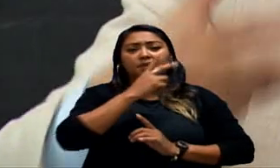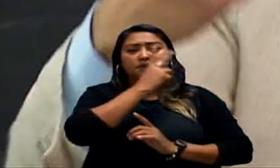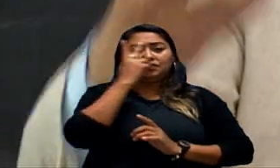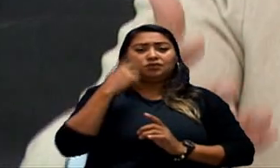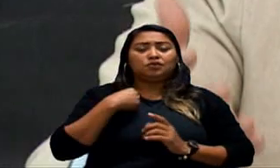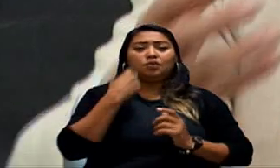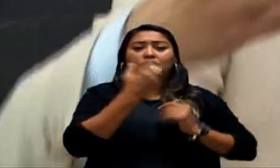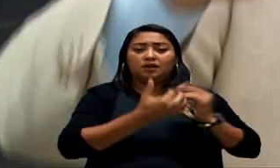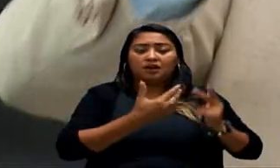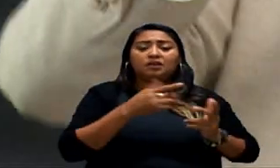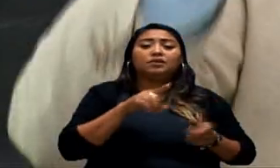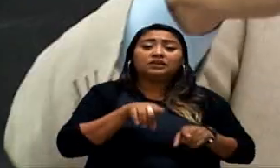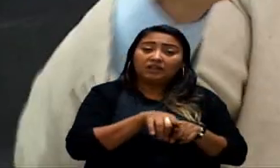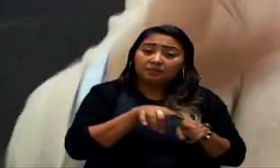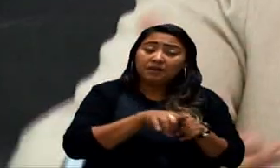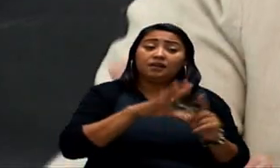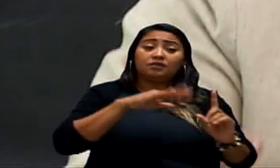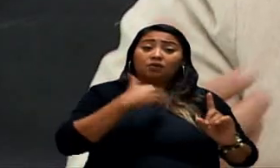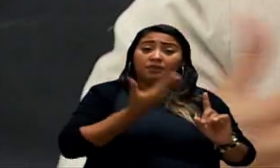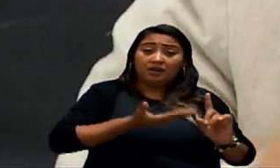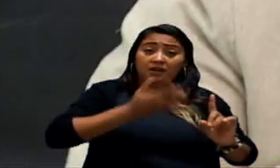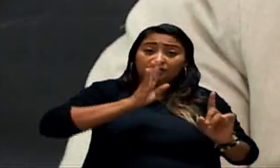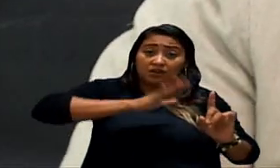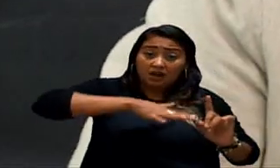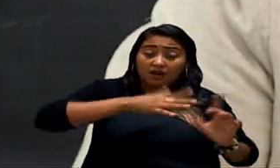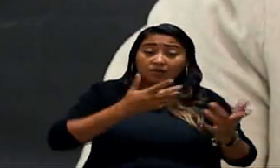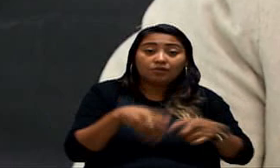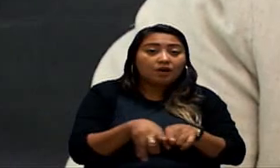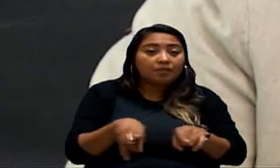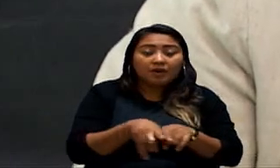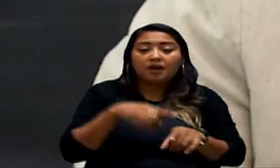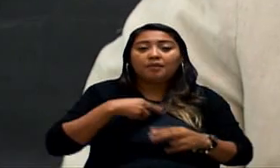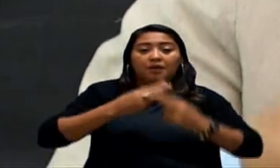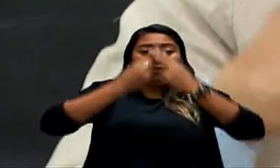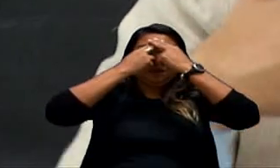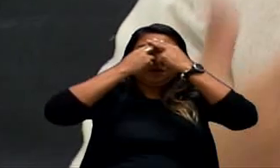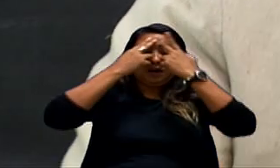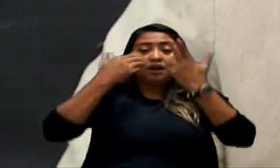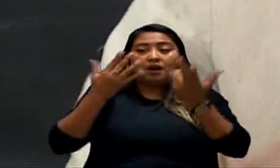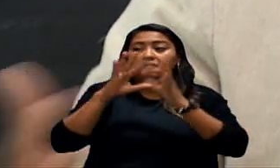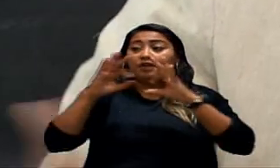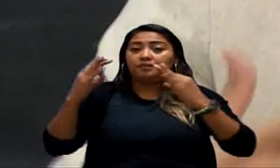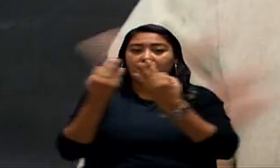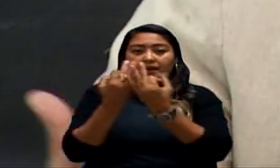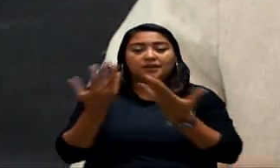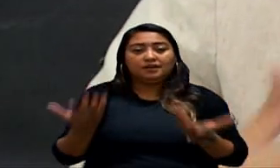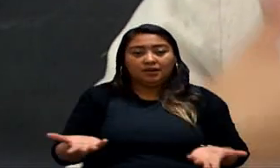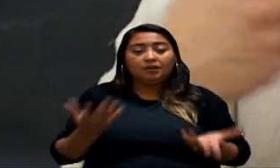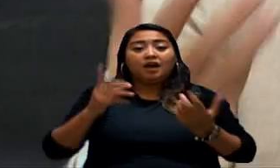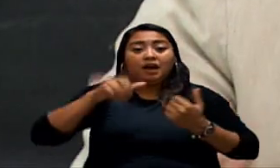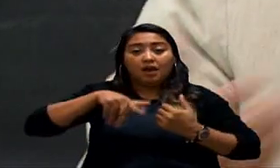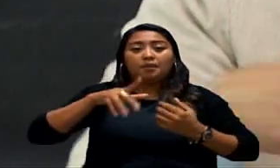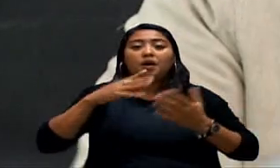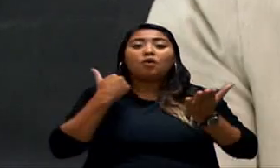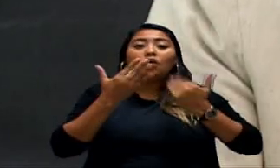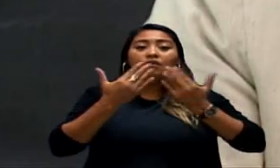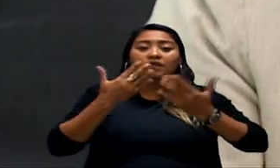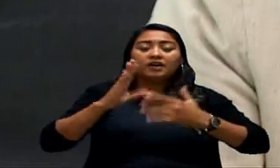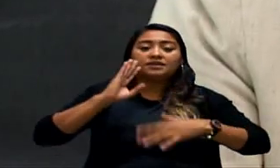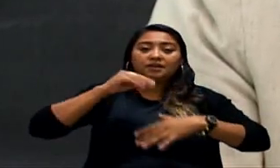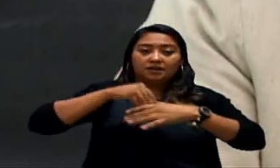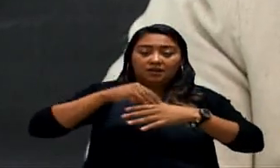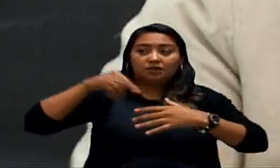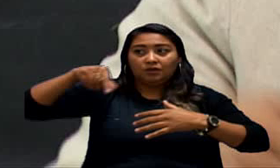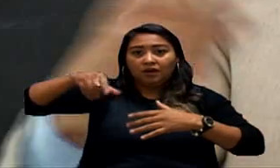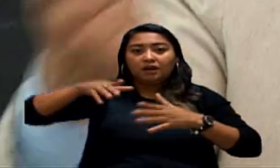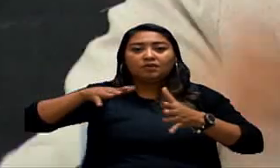também homenageado, vai ser guardada a memória dele pelos seus entes queridos. Então, é uma conversa que temos que ter também dentro do